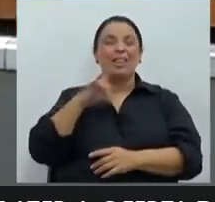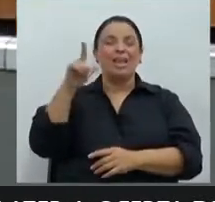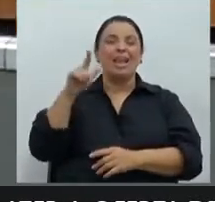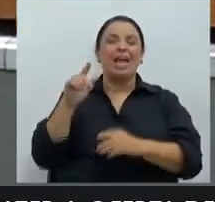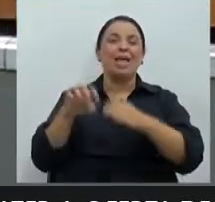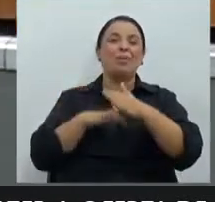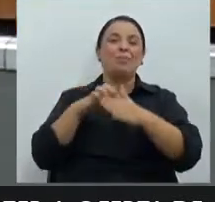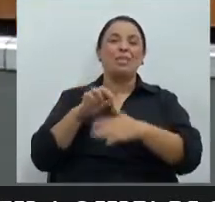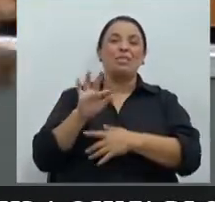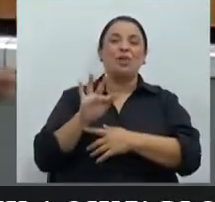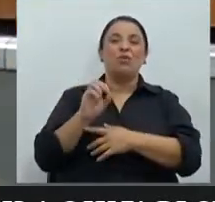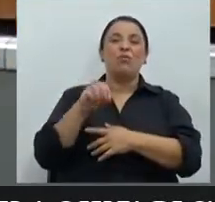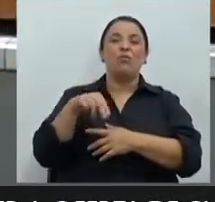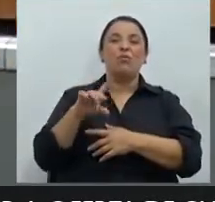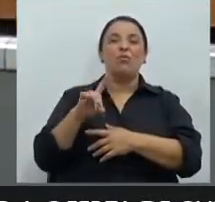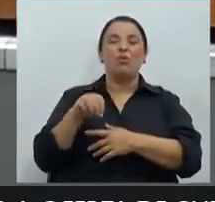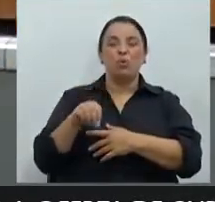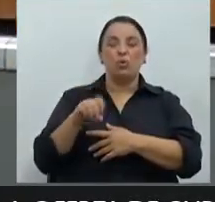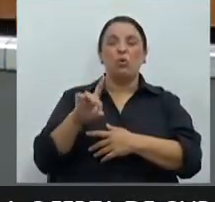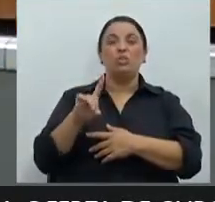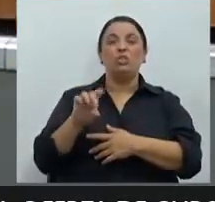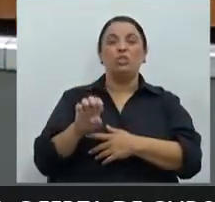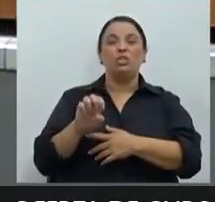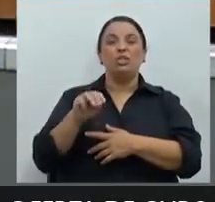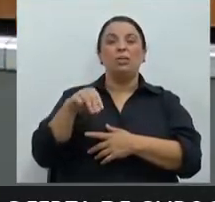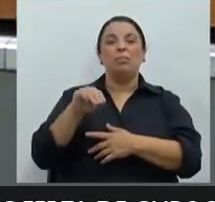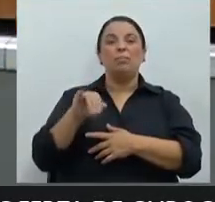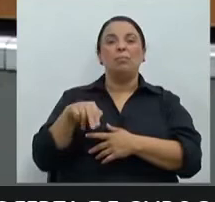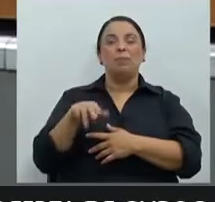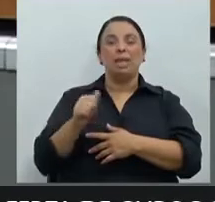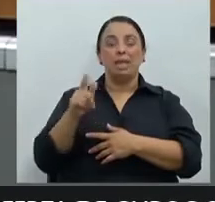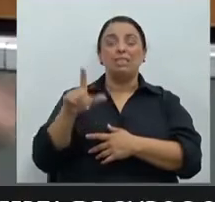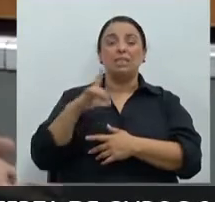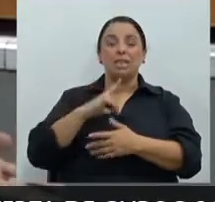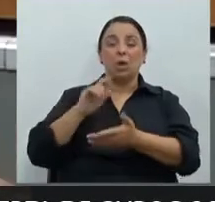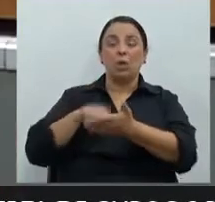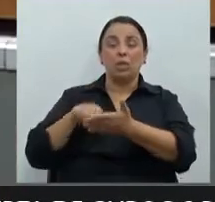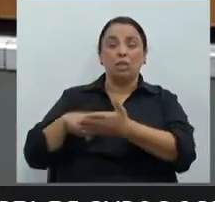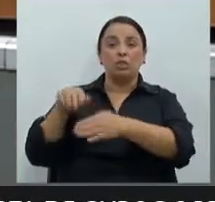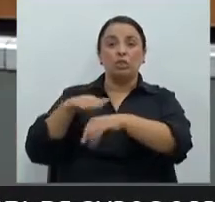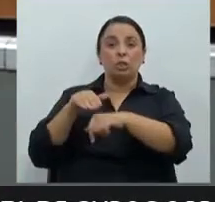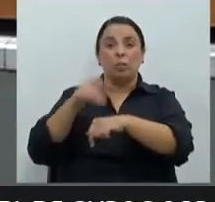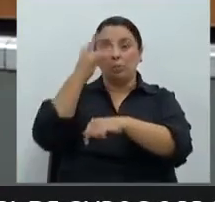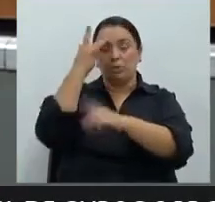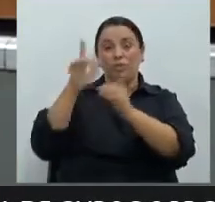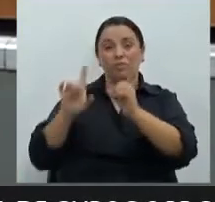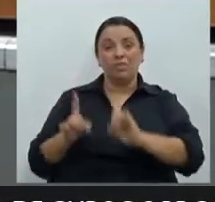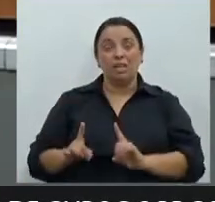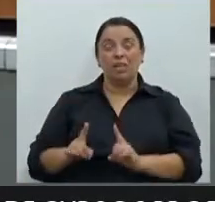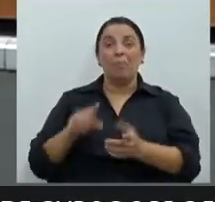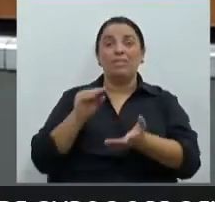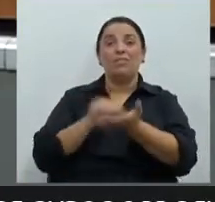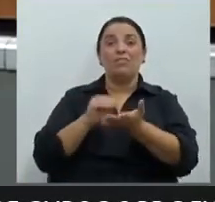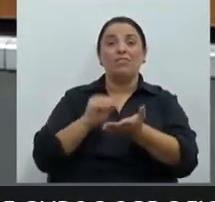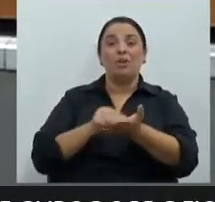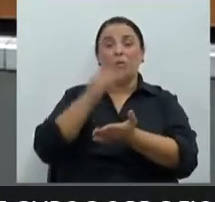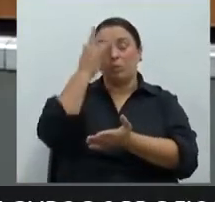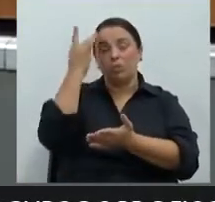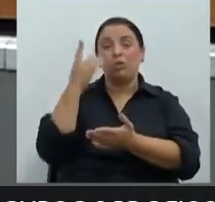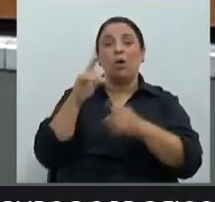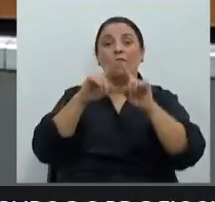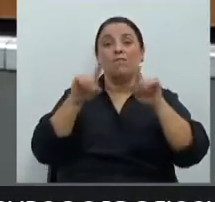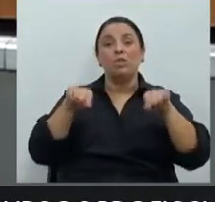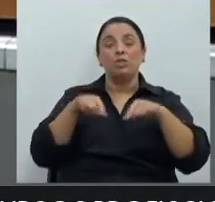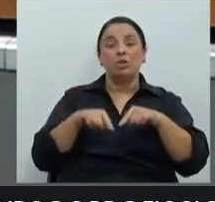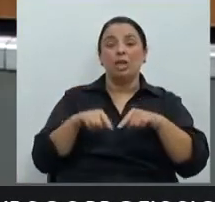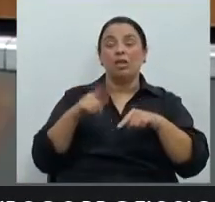contratando e que não tem funcionário para responder às vagas, isso é uma